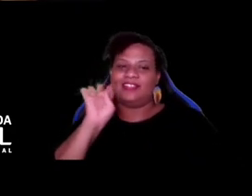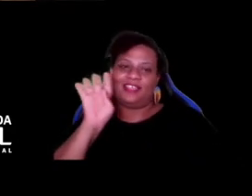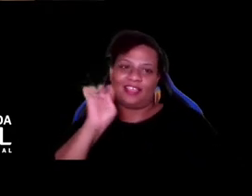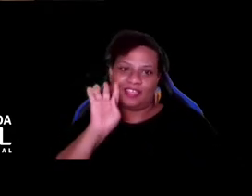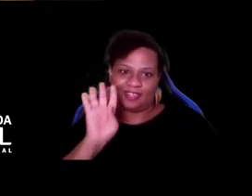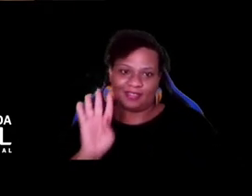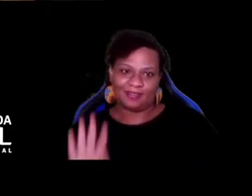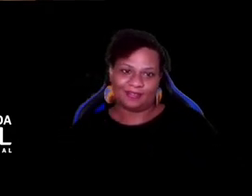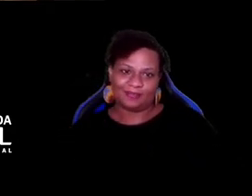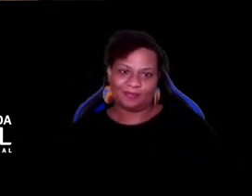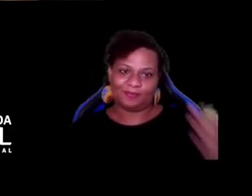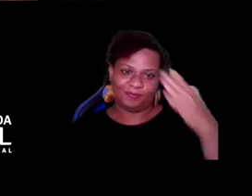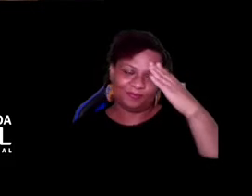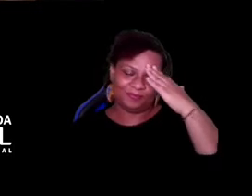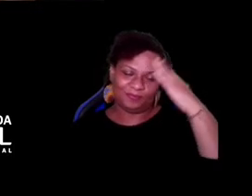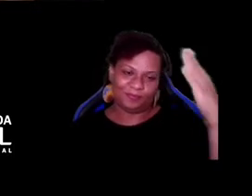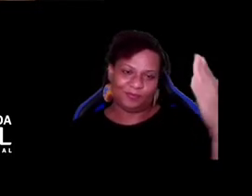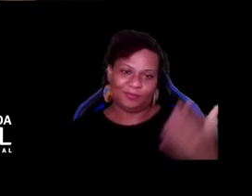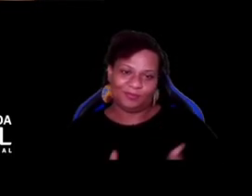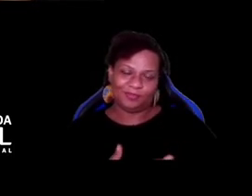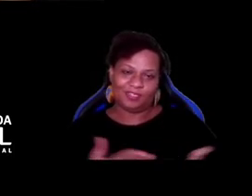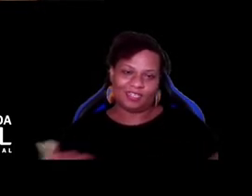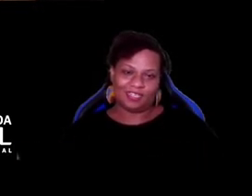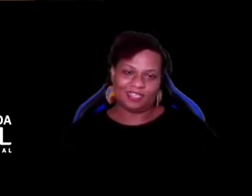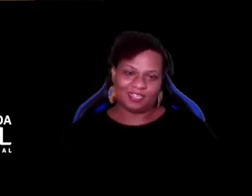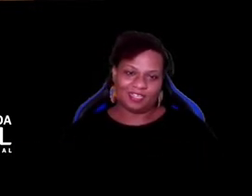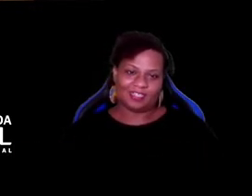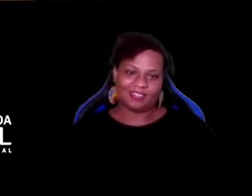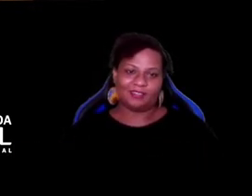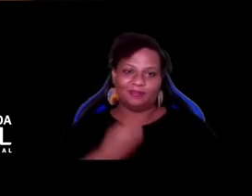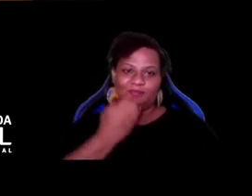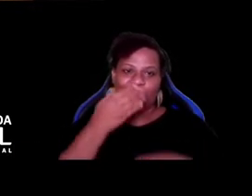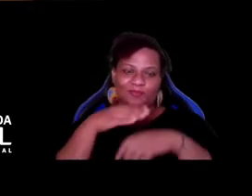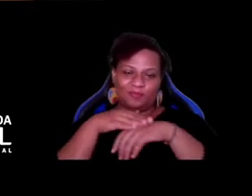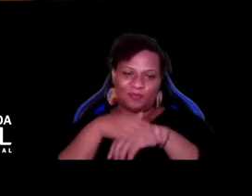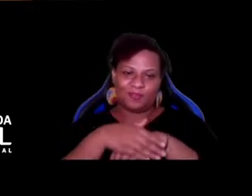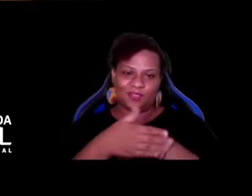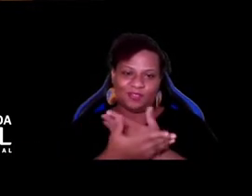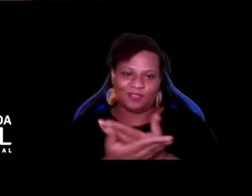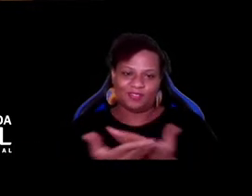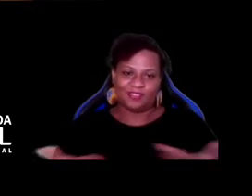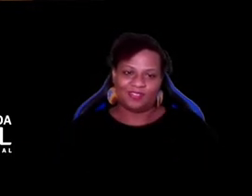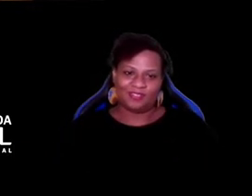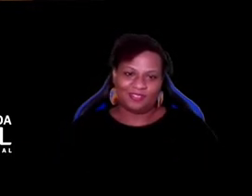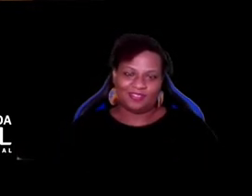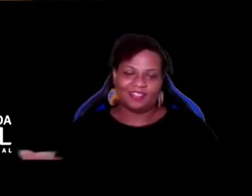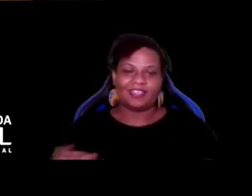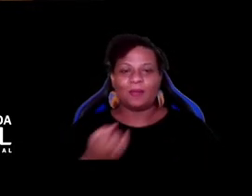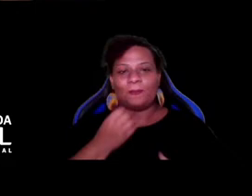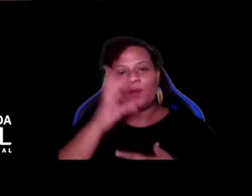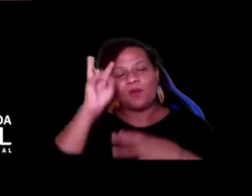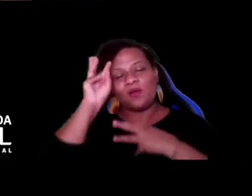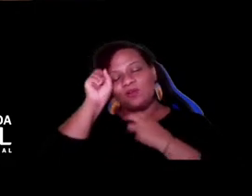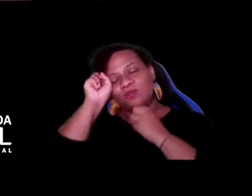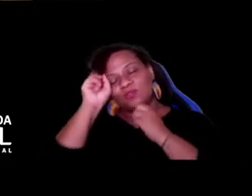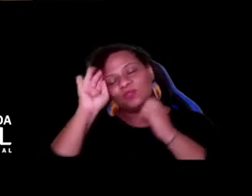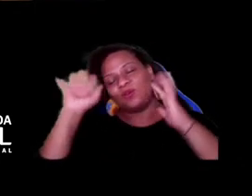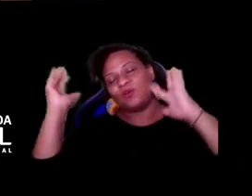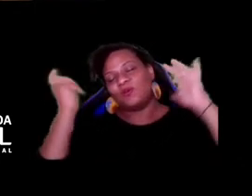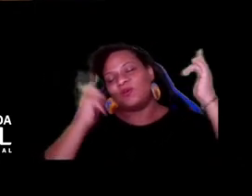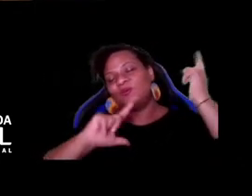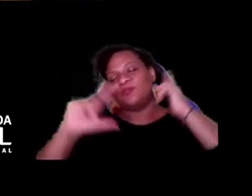Muito, muito grata. Adupéu, uma boa noite para todas. E bons sonhos e boas